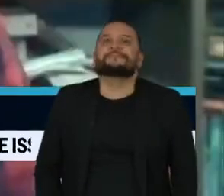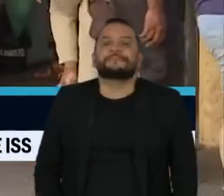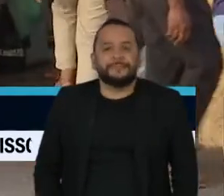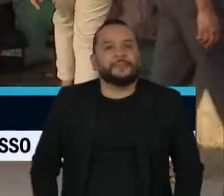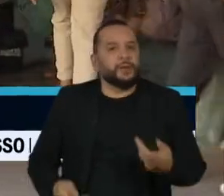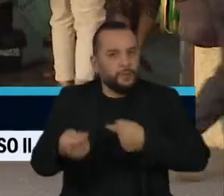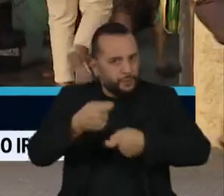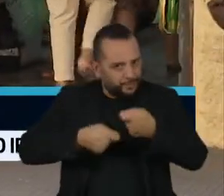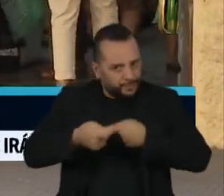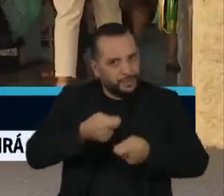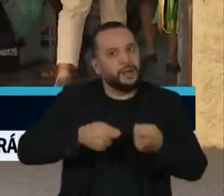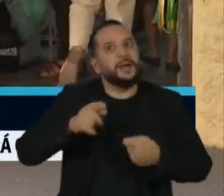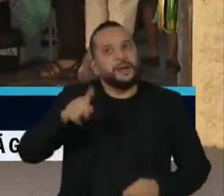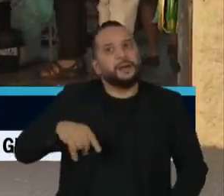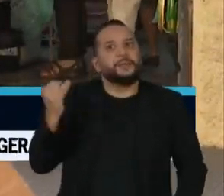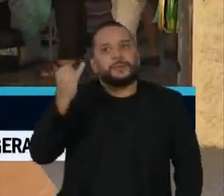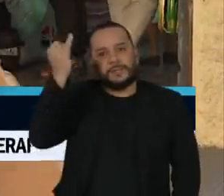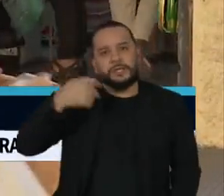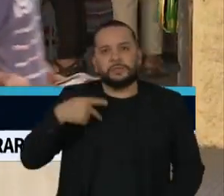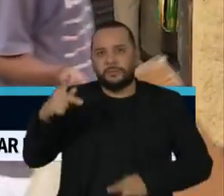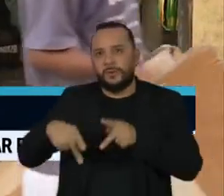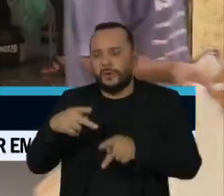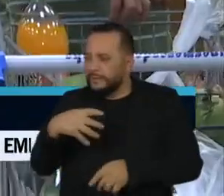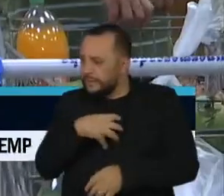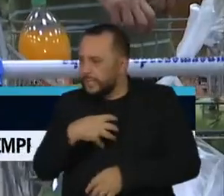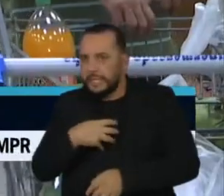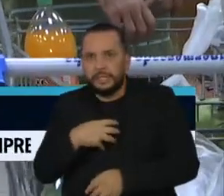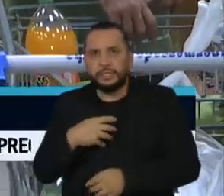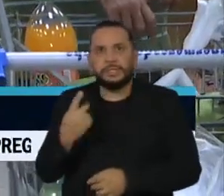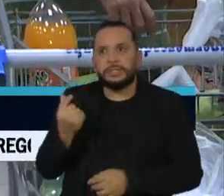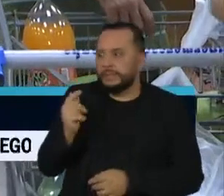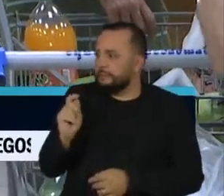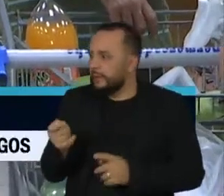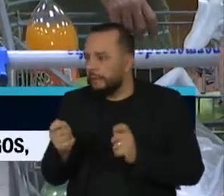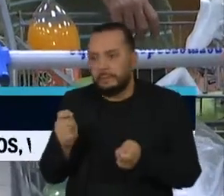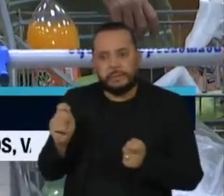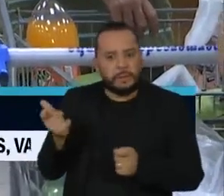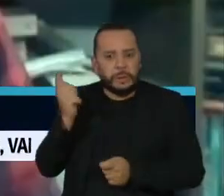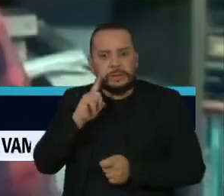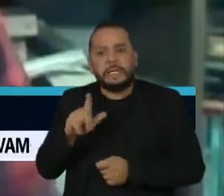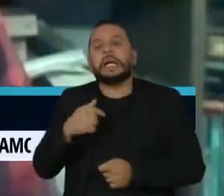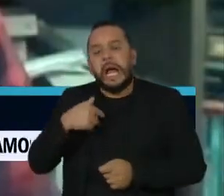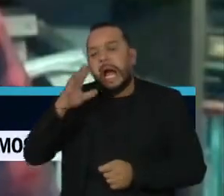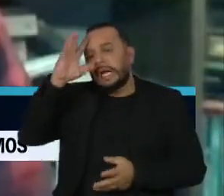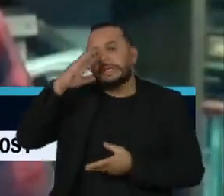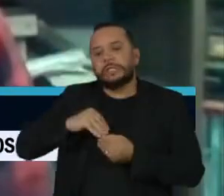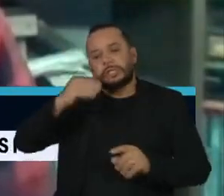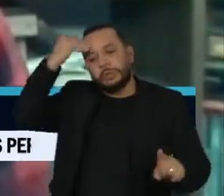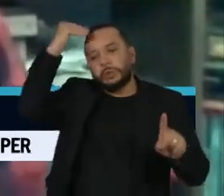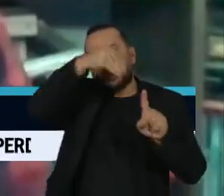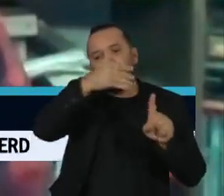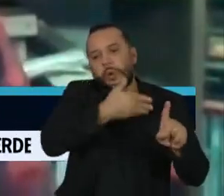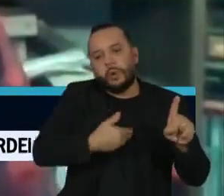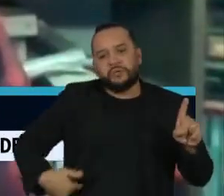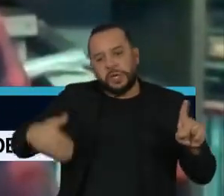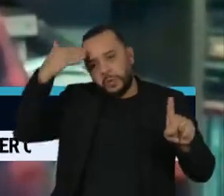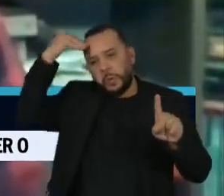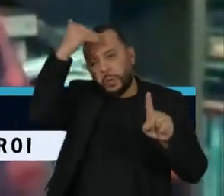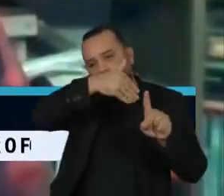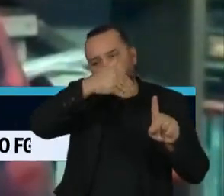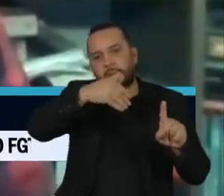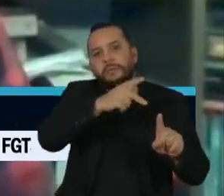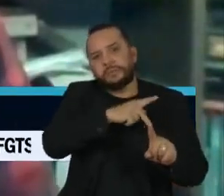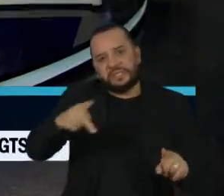determinante enquanto parte considerável da população hoje não consegue mais consumir ou é satisfazer as